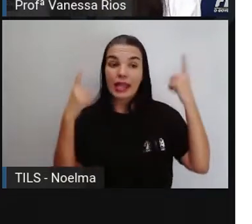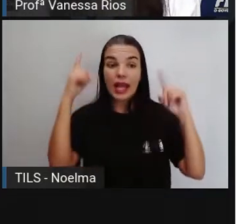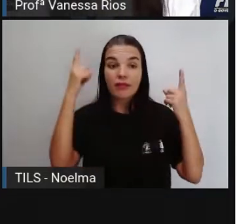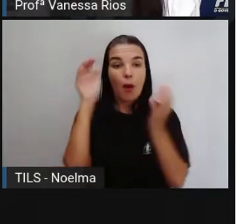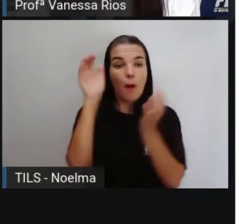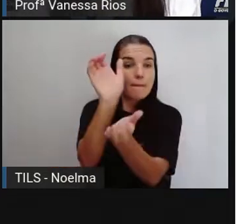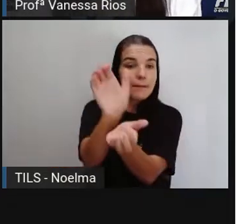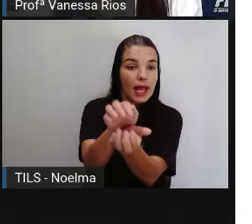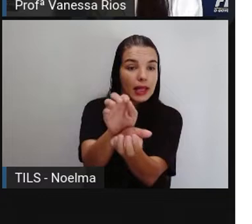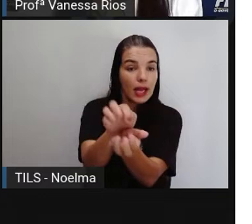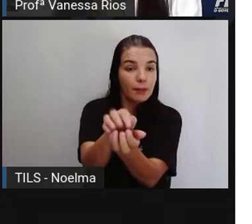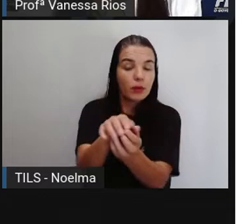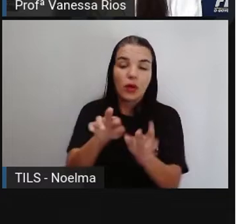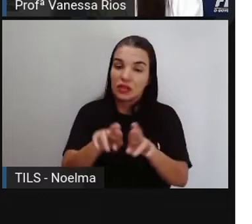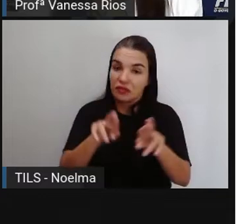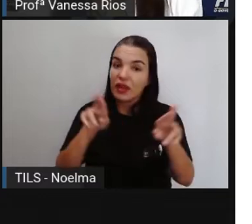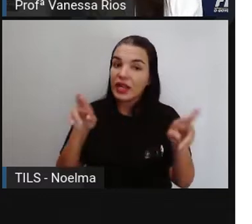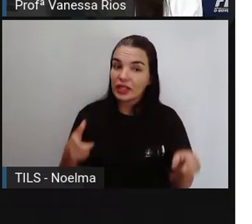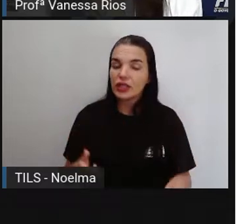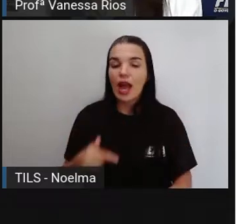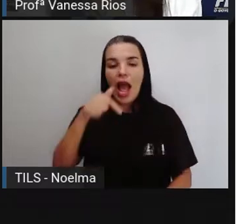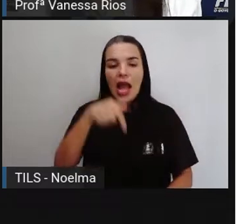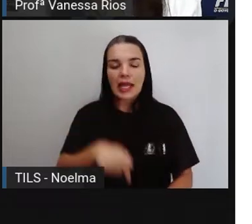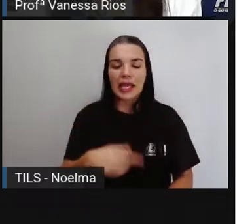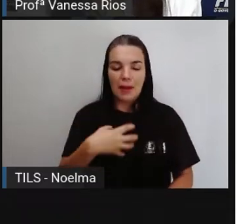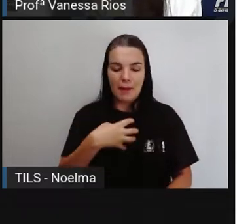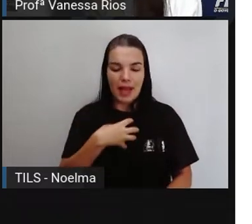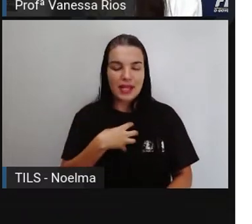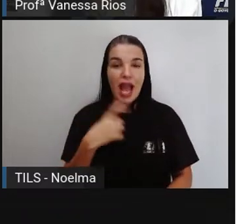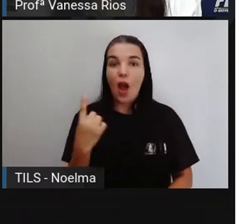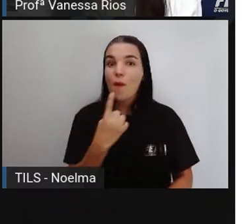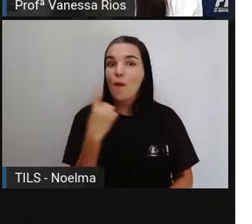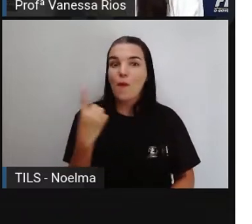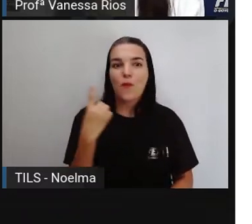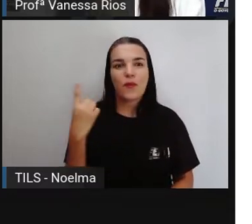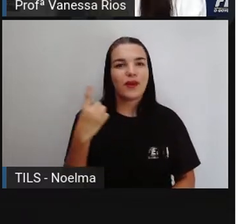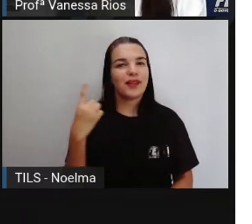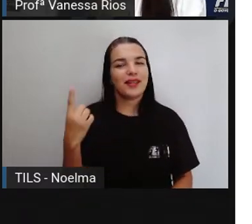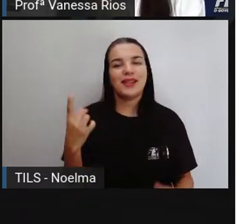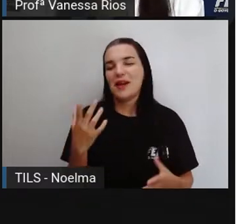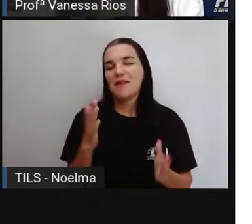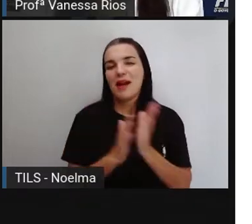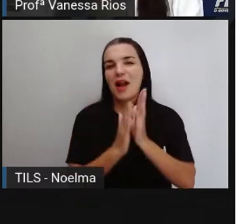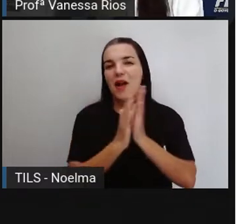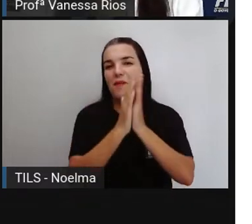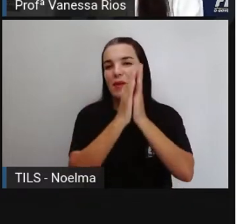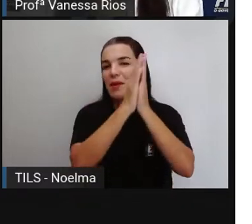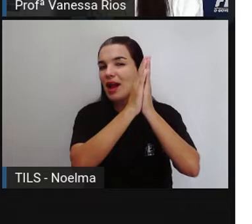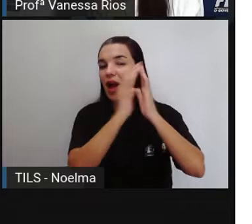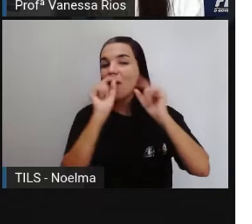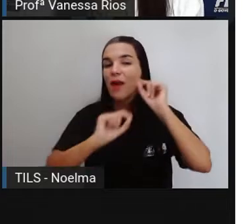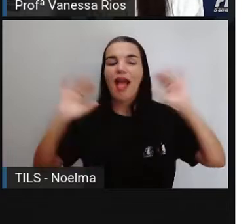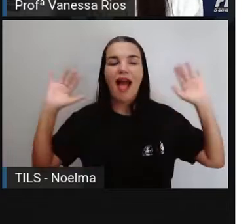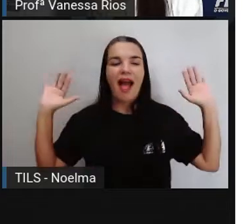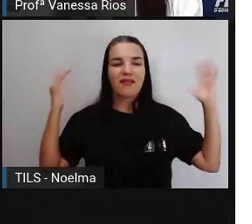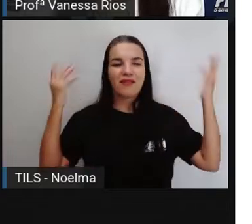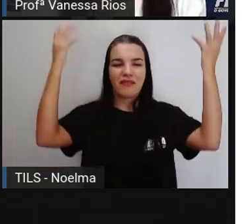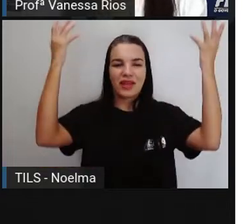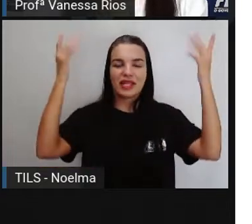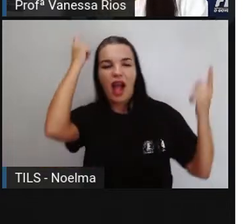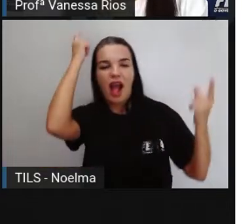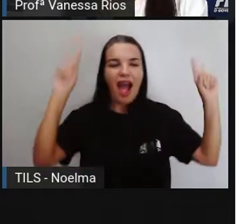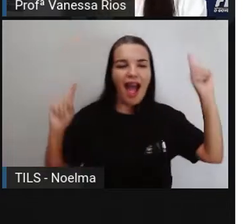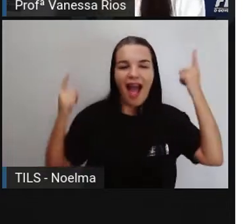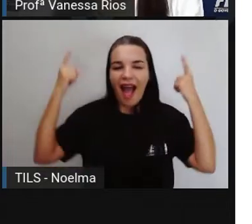uma forma única, né, de acontecer, de se comemorar essa festa aí, que não é de